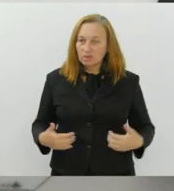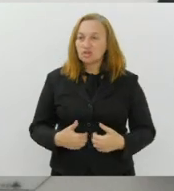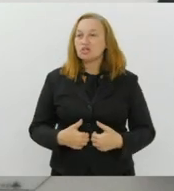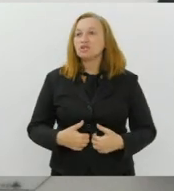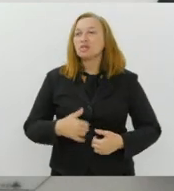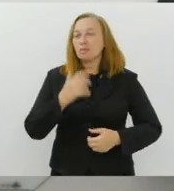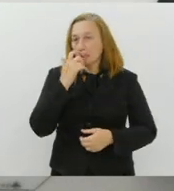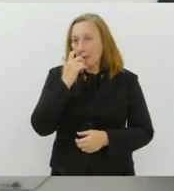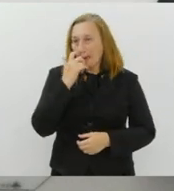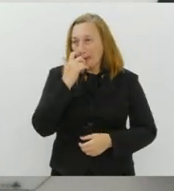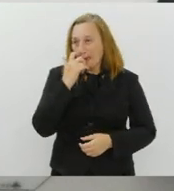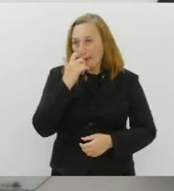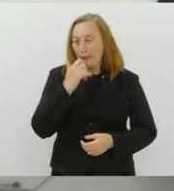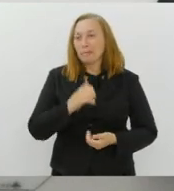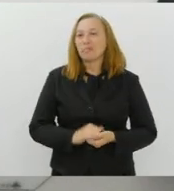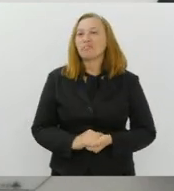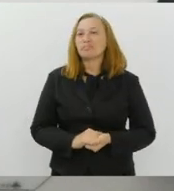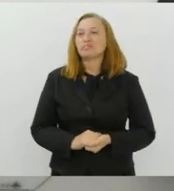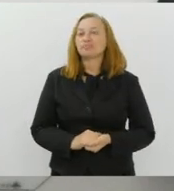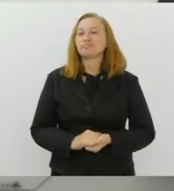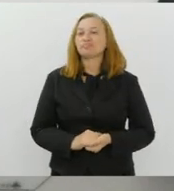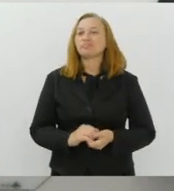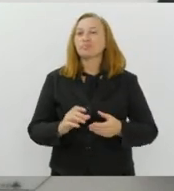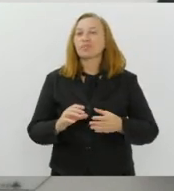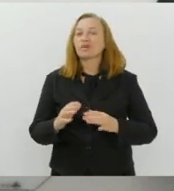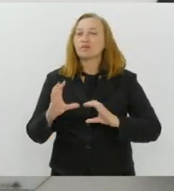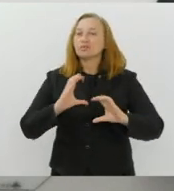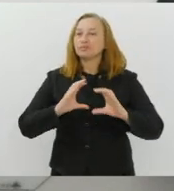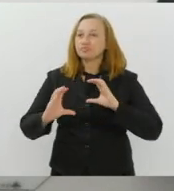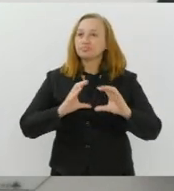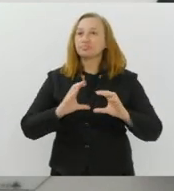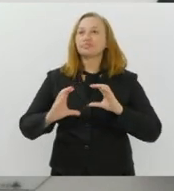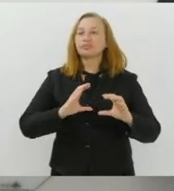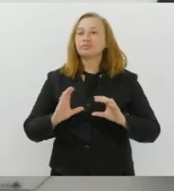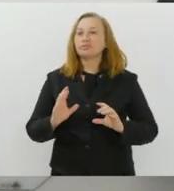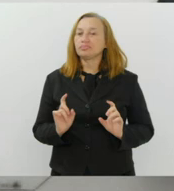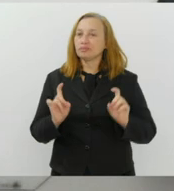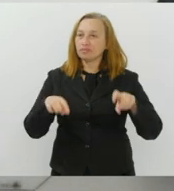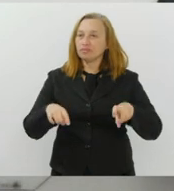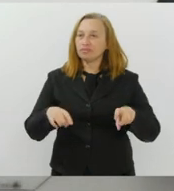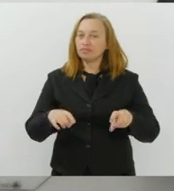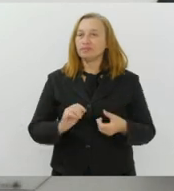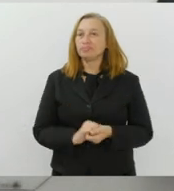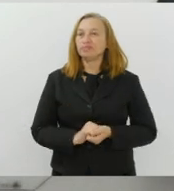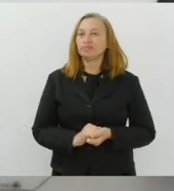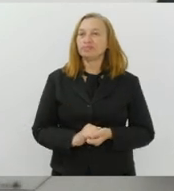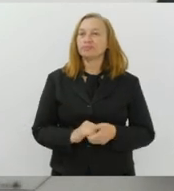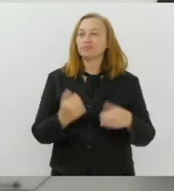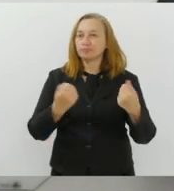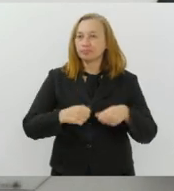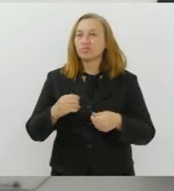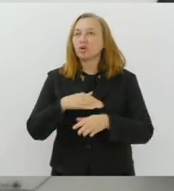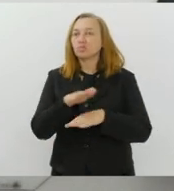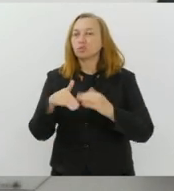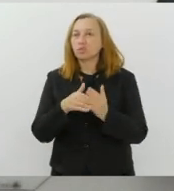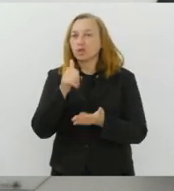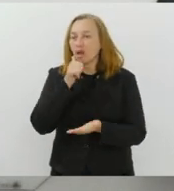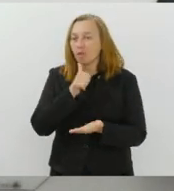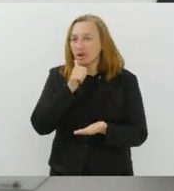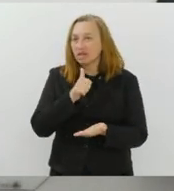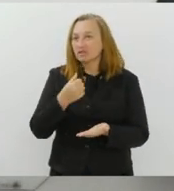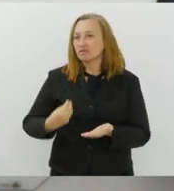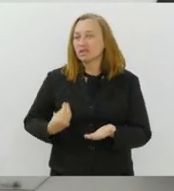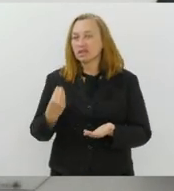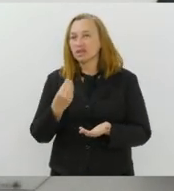Castro de Aguiar, para deixar esse canal aberto diretamente com o meu gabinete na questão também da demanda, todas as mães que aqui estão